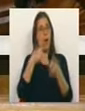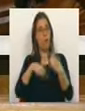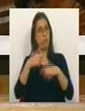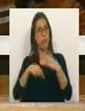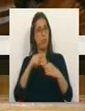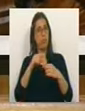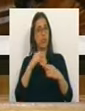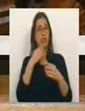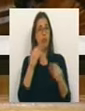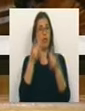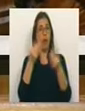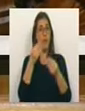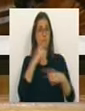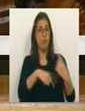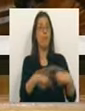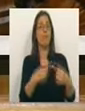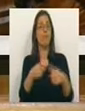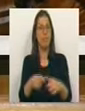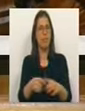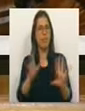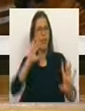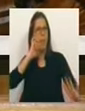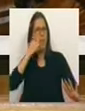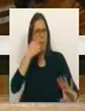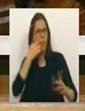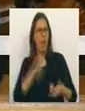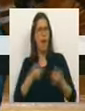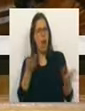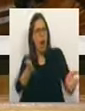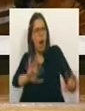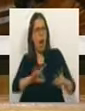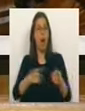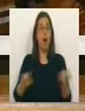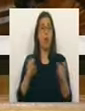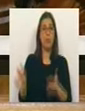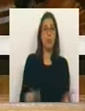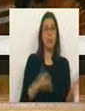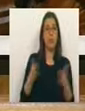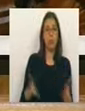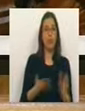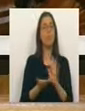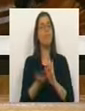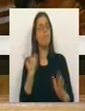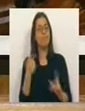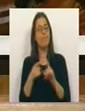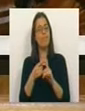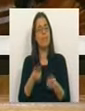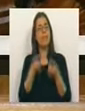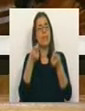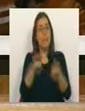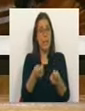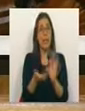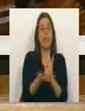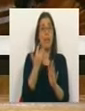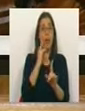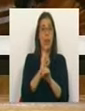renovação geracional? É ter desprezado a aposta nas organizações de produtores, retirando os incentivos